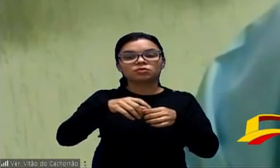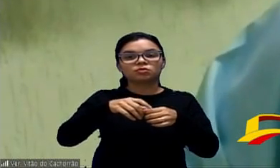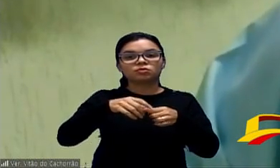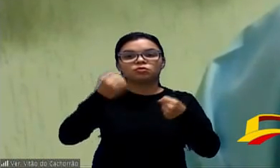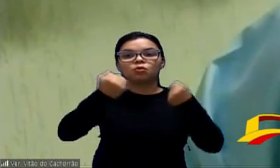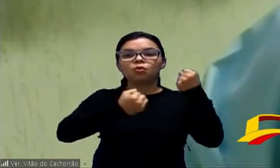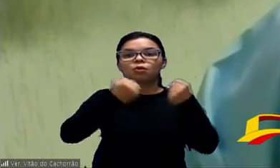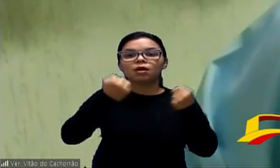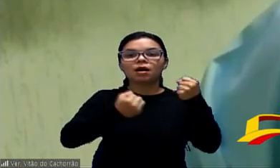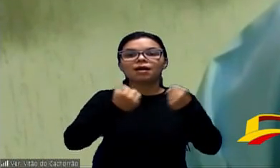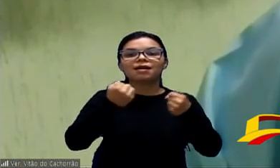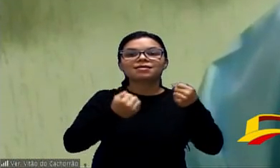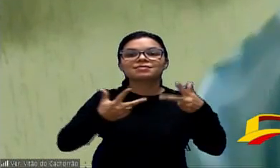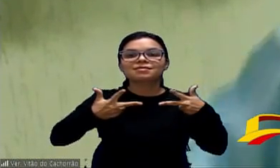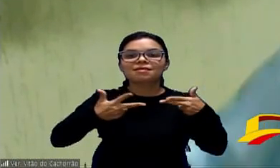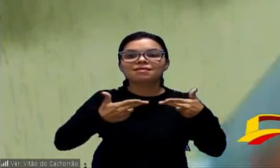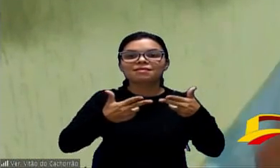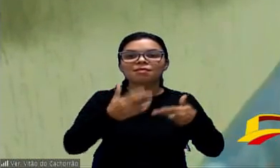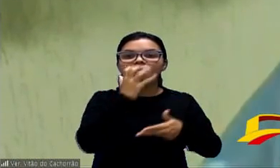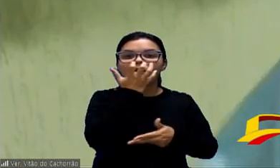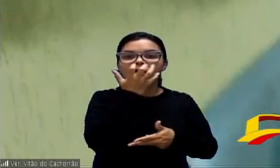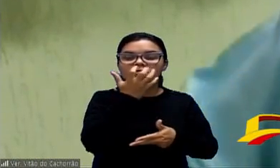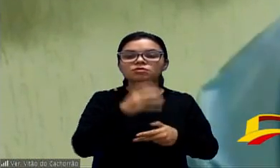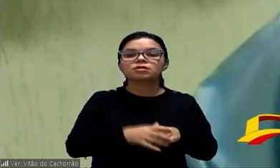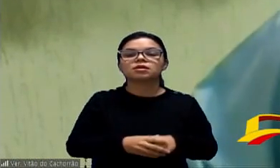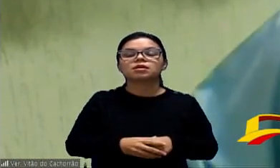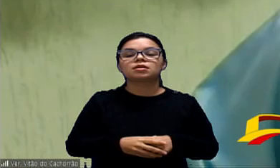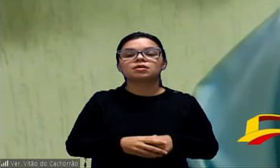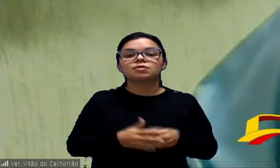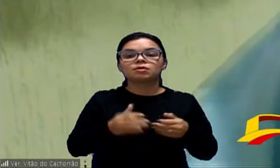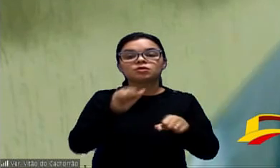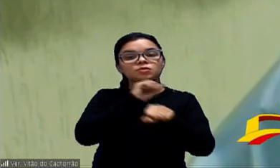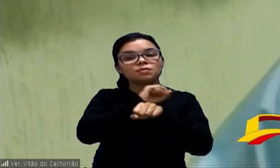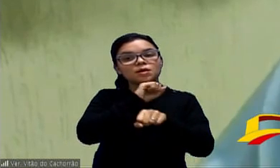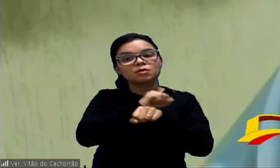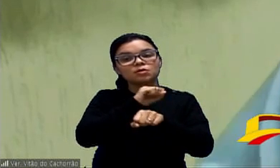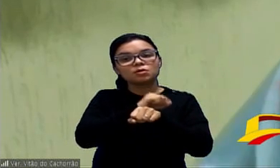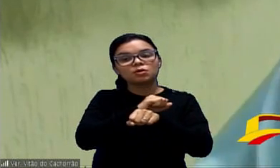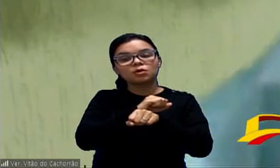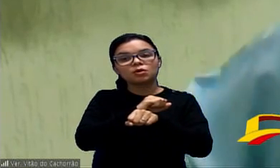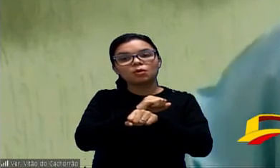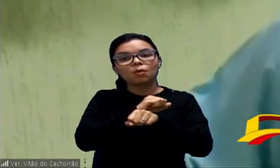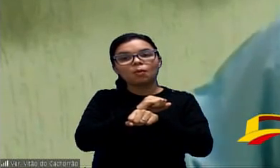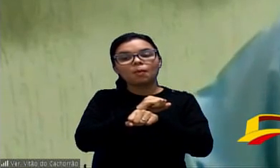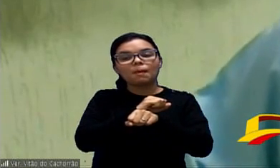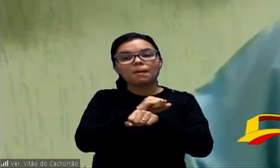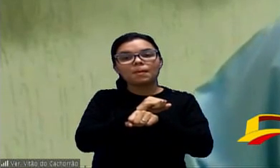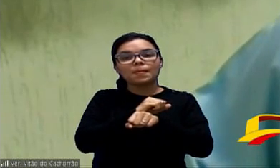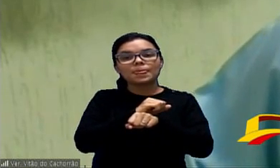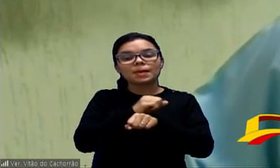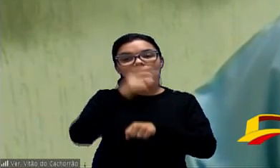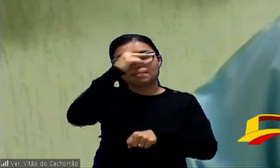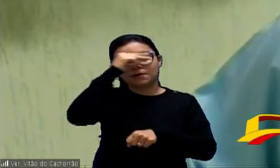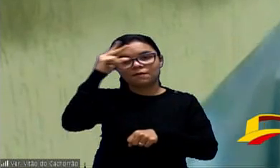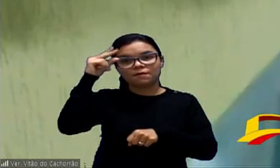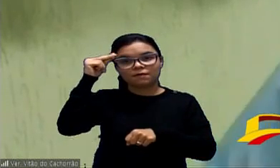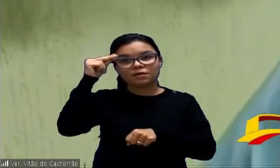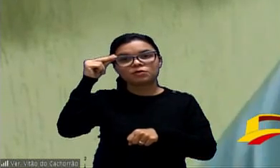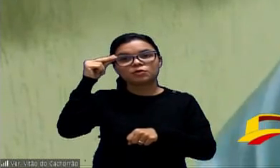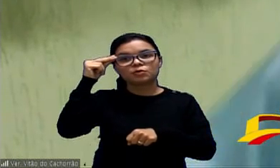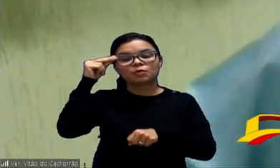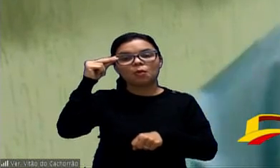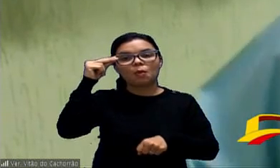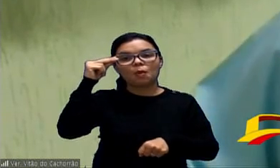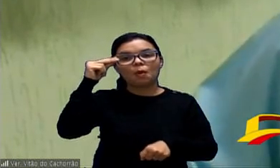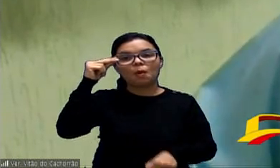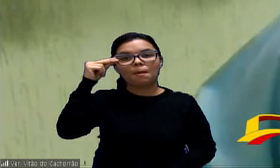Manga atenda. A gente tem que se preocupar de verdade. E eu vou falar, que nem o Vinícius falou uma coisa, todos aqui, eu tenho certeza